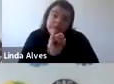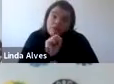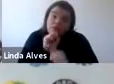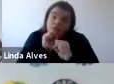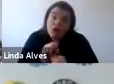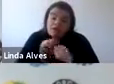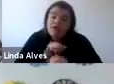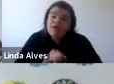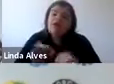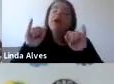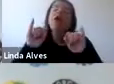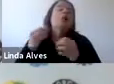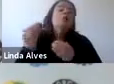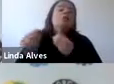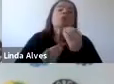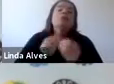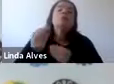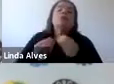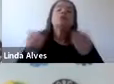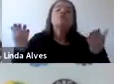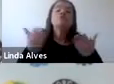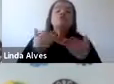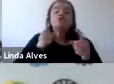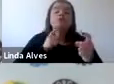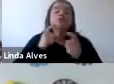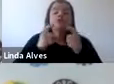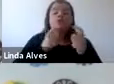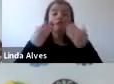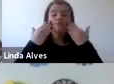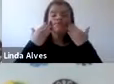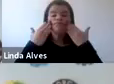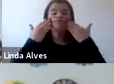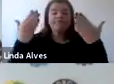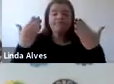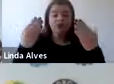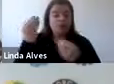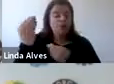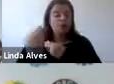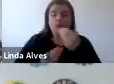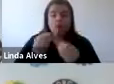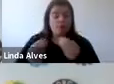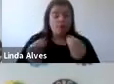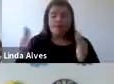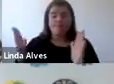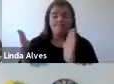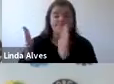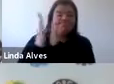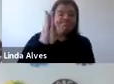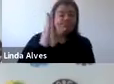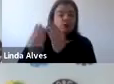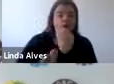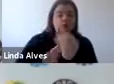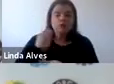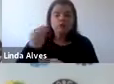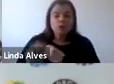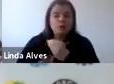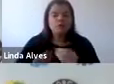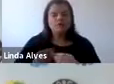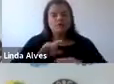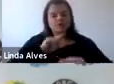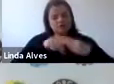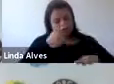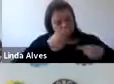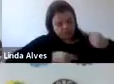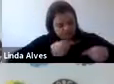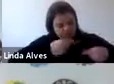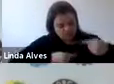estão planejando esse enfrentamento? Assim, porque agora vocês estão conversando com a empresa. Na sequência, vocês vão se reunir só os